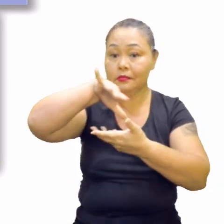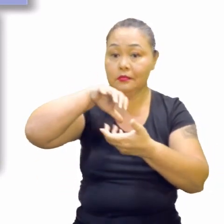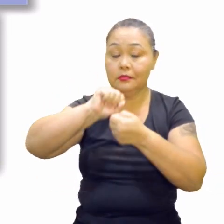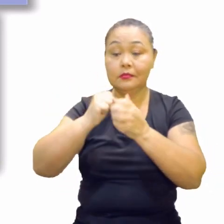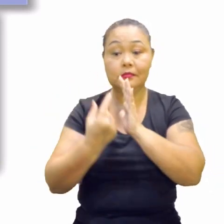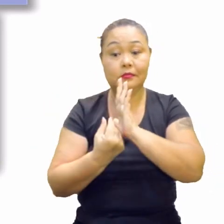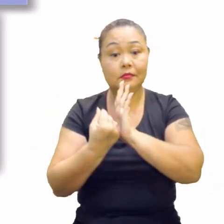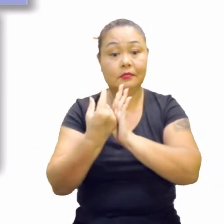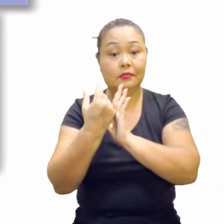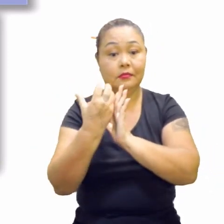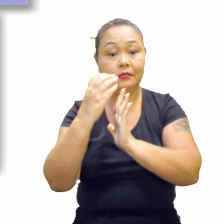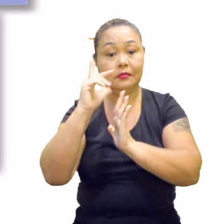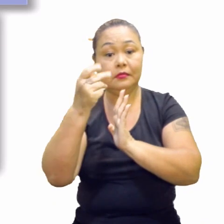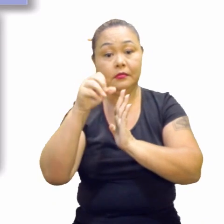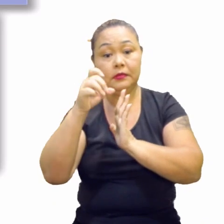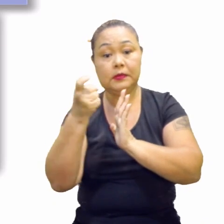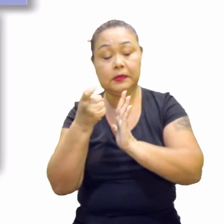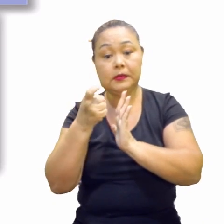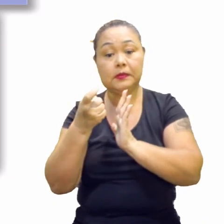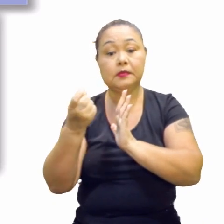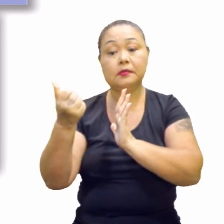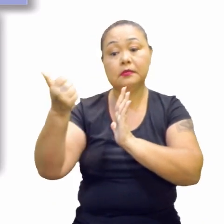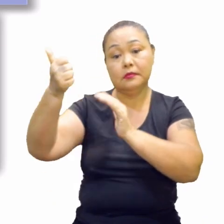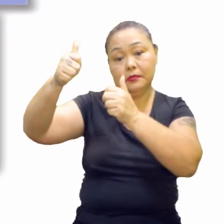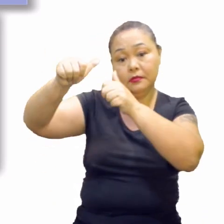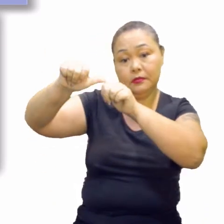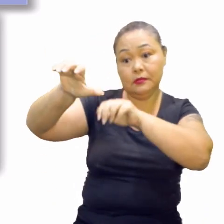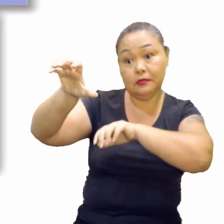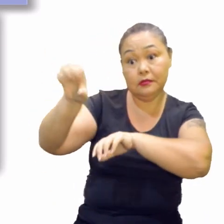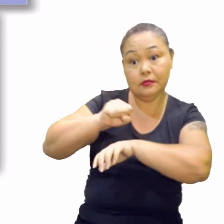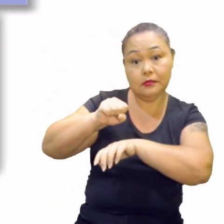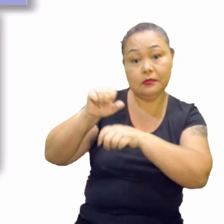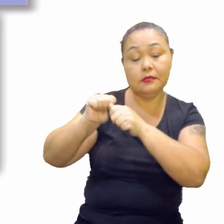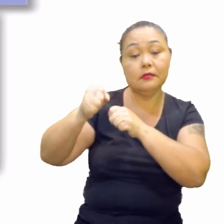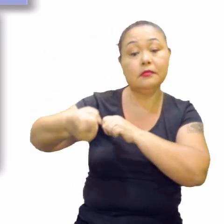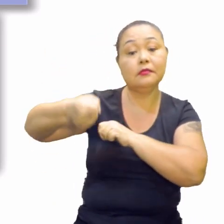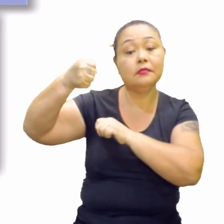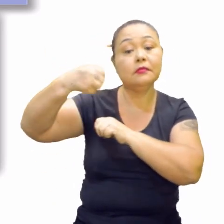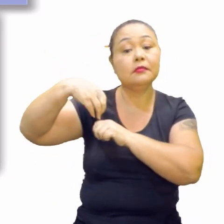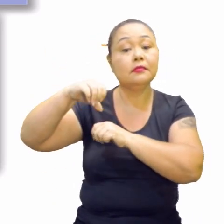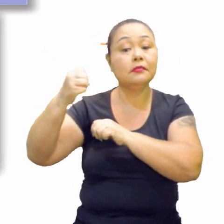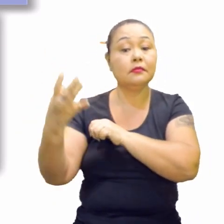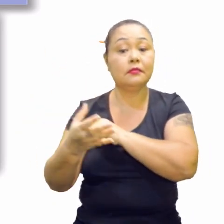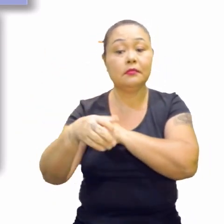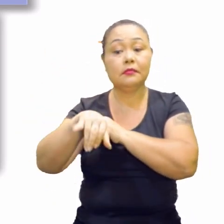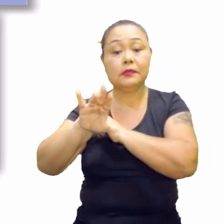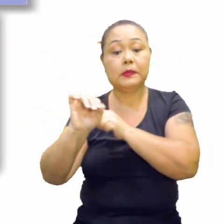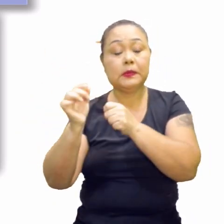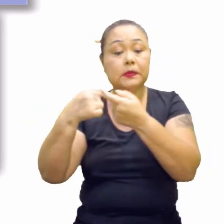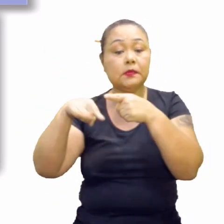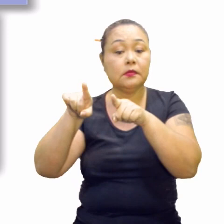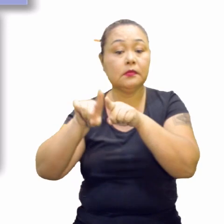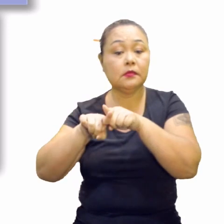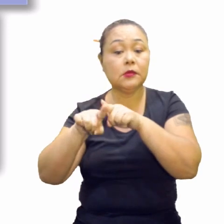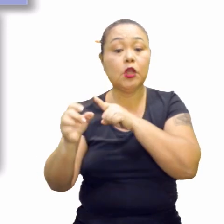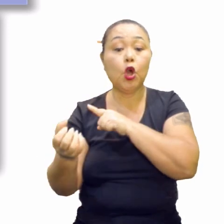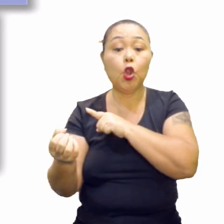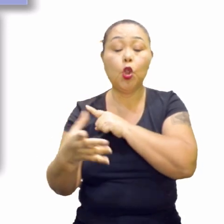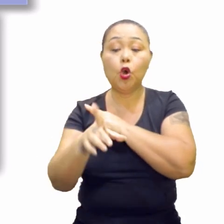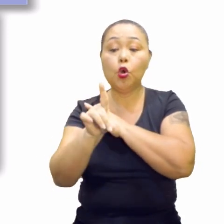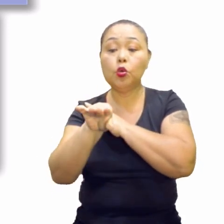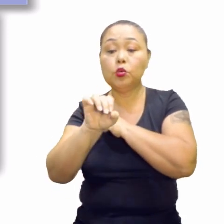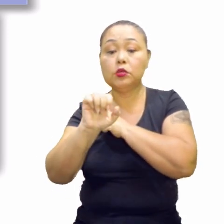crash da Bolsa de Nova York, o New Deal contra a crise e a Revolução